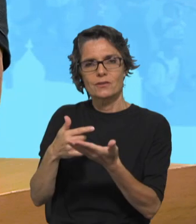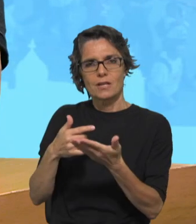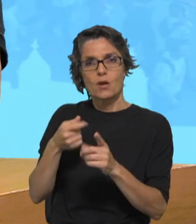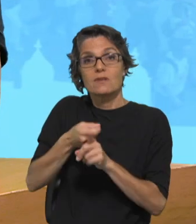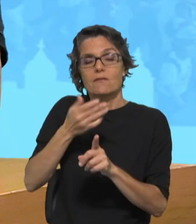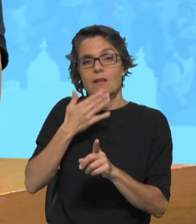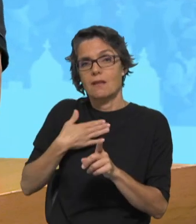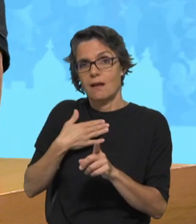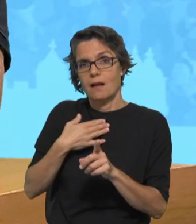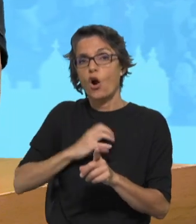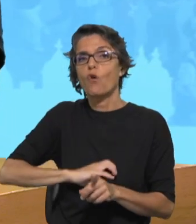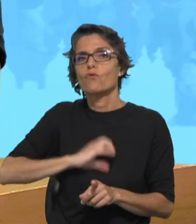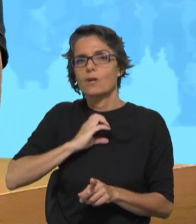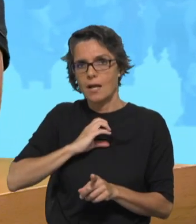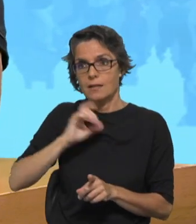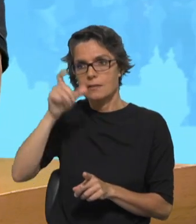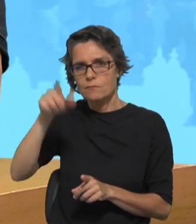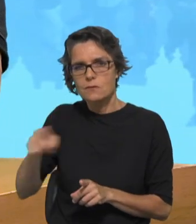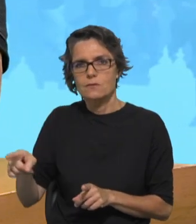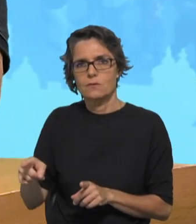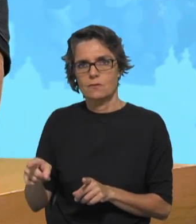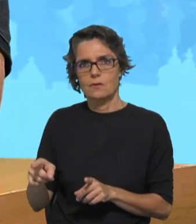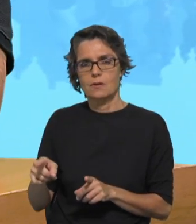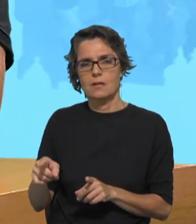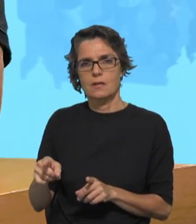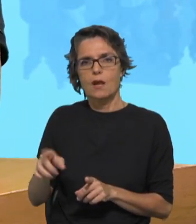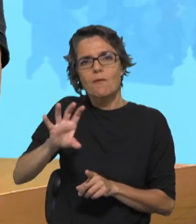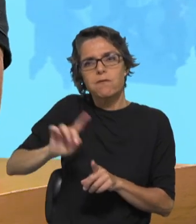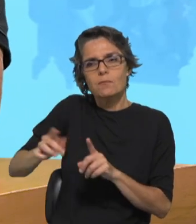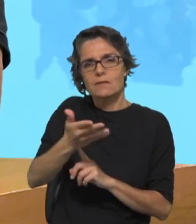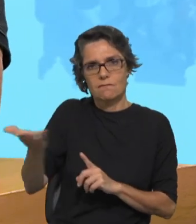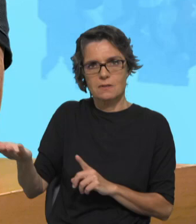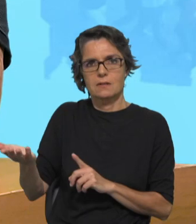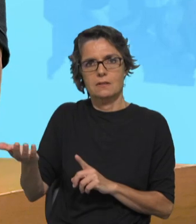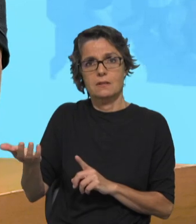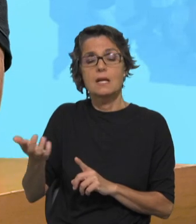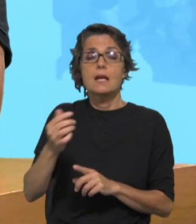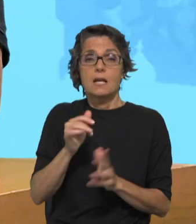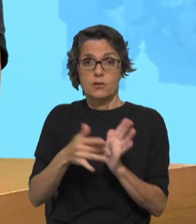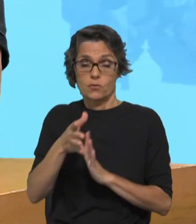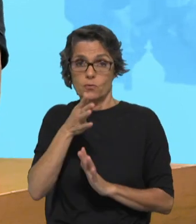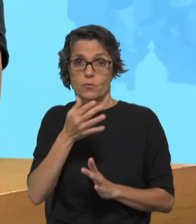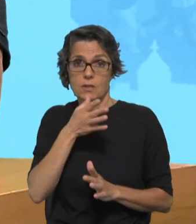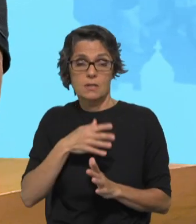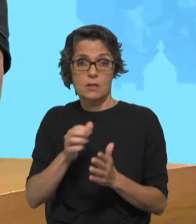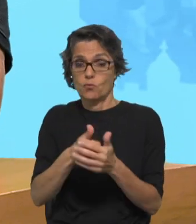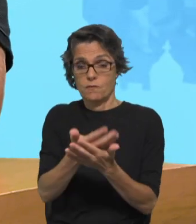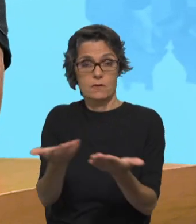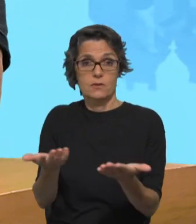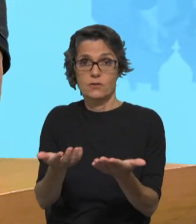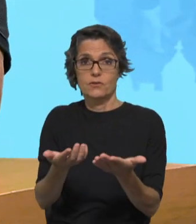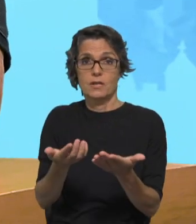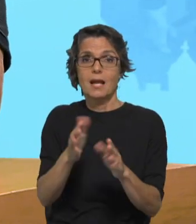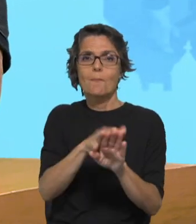portanto, a confiar em Deus e bater à porta de Deus. Aliás, Jesus disse nos Evangelhos, pedi e dar-se-vos-á,